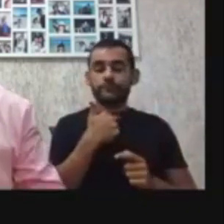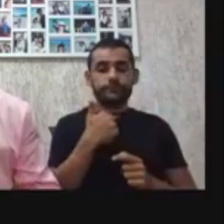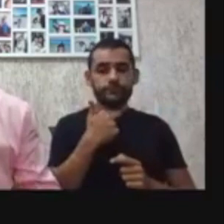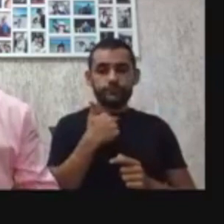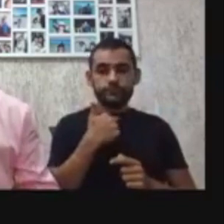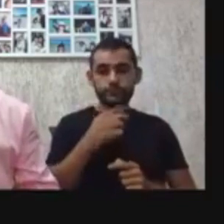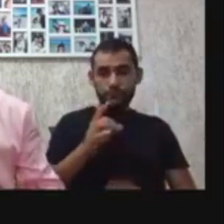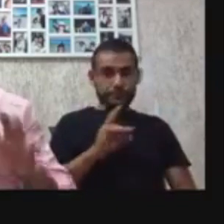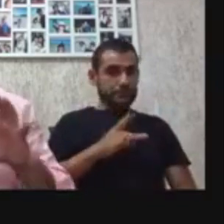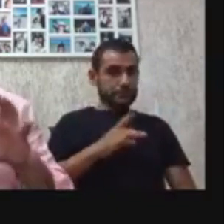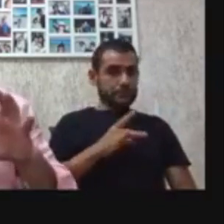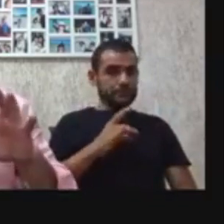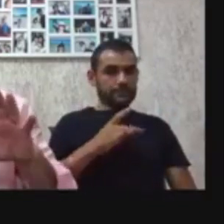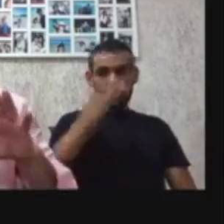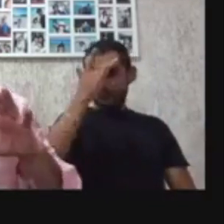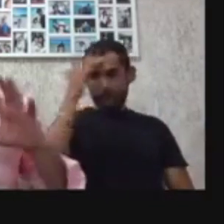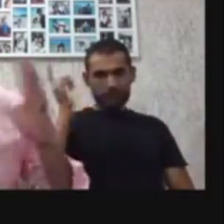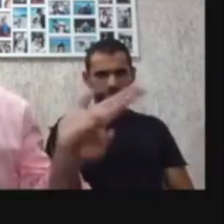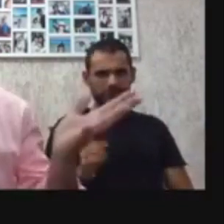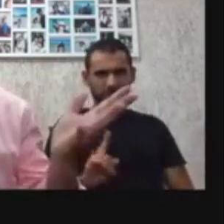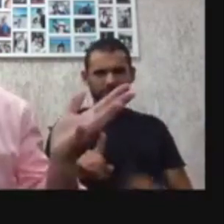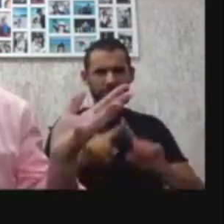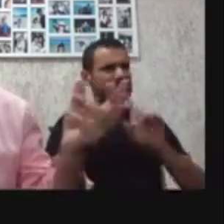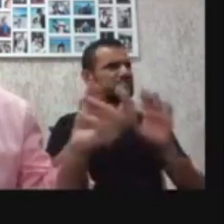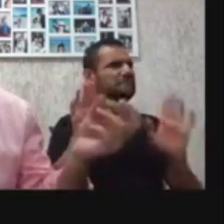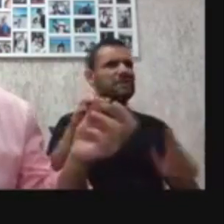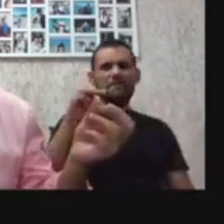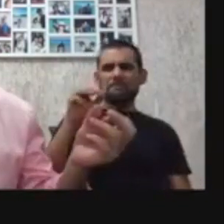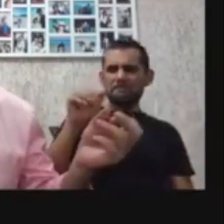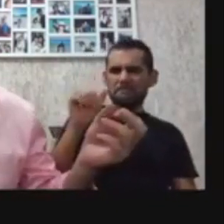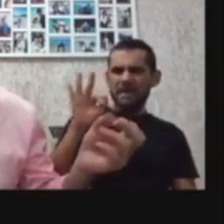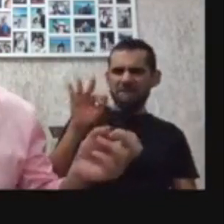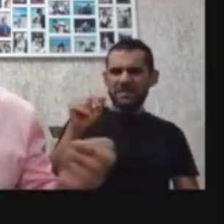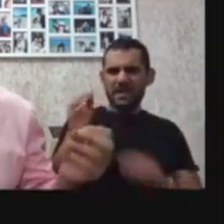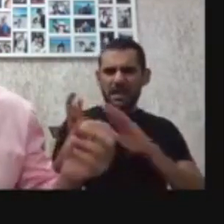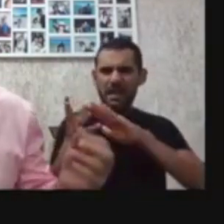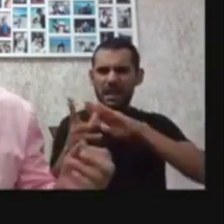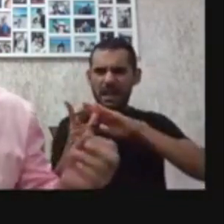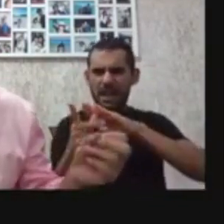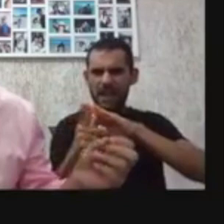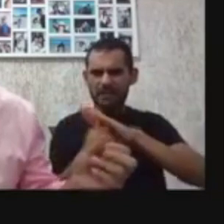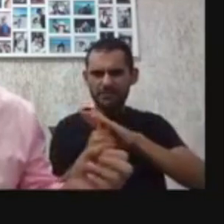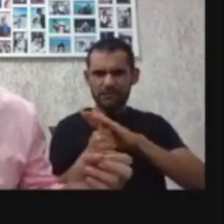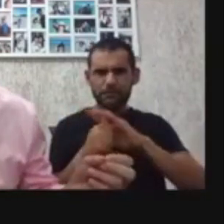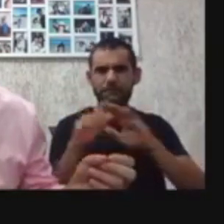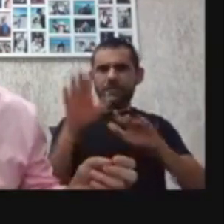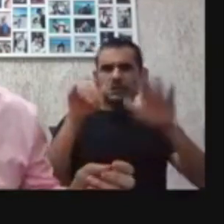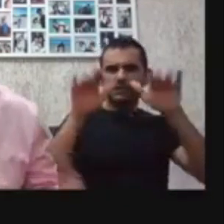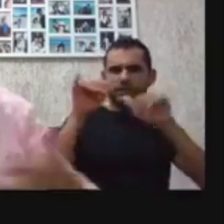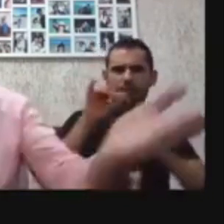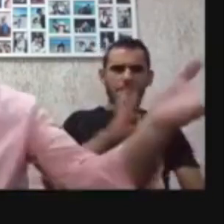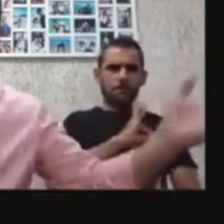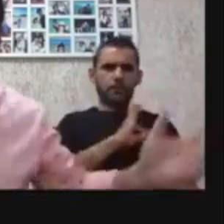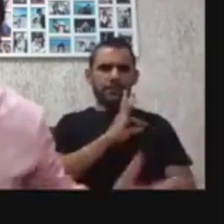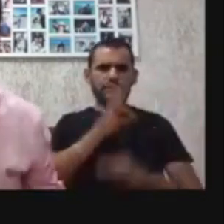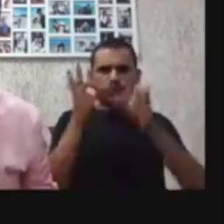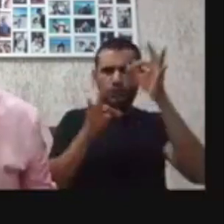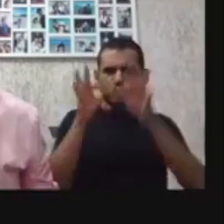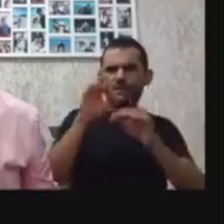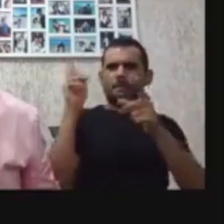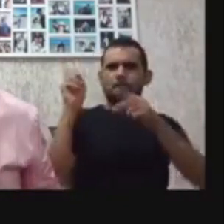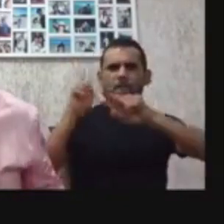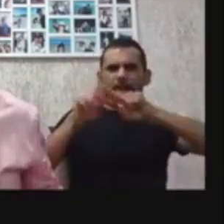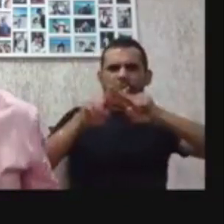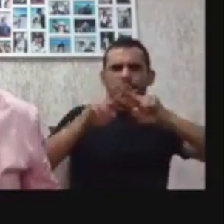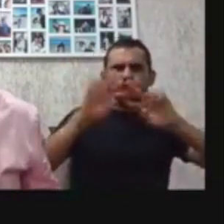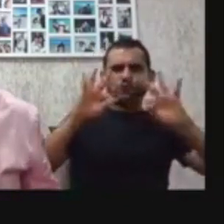não tem que ter medo de ninguém, não tem que ter, ah, é máfia, que máfia, máfia, ué, se é máfia, chama a polícia, chama o juiz, manda prender todo